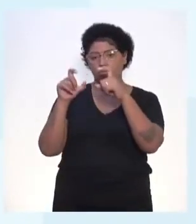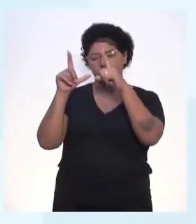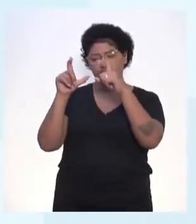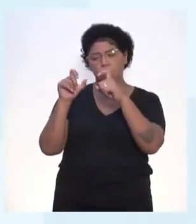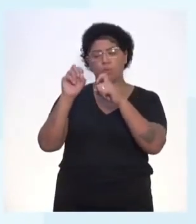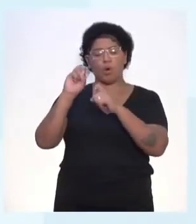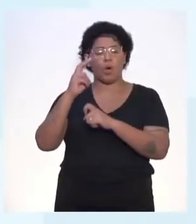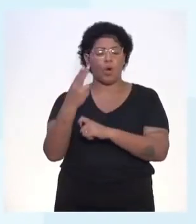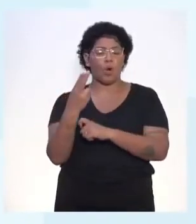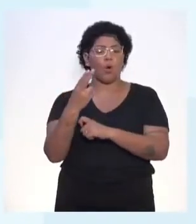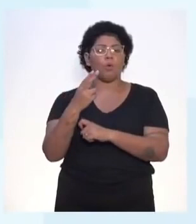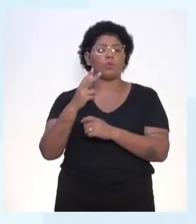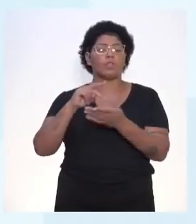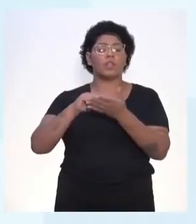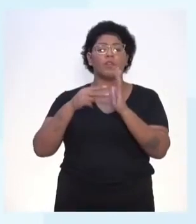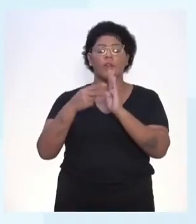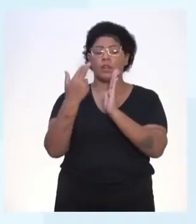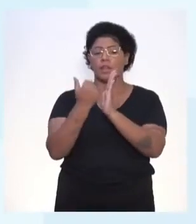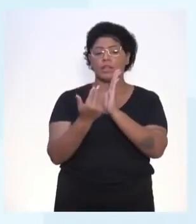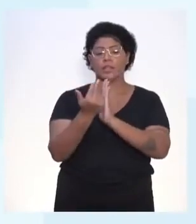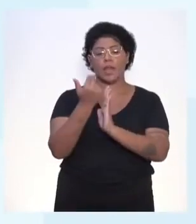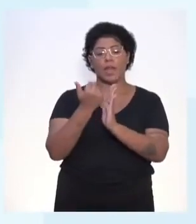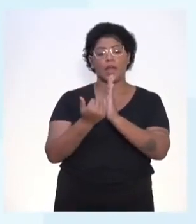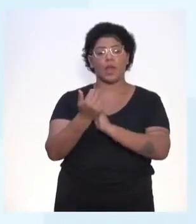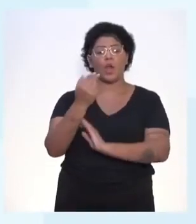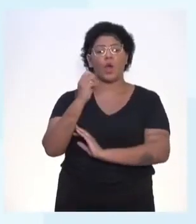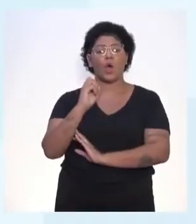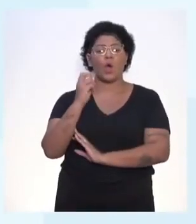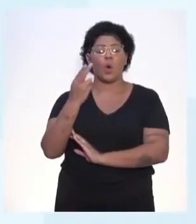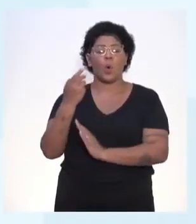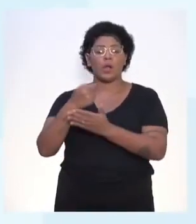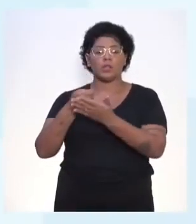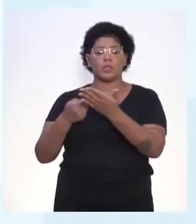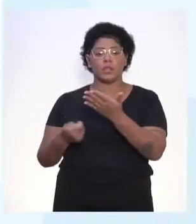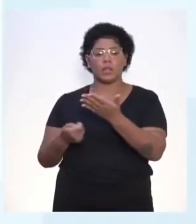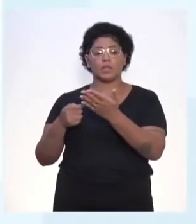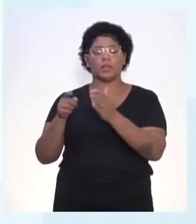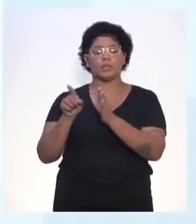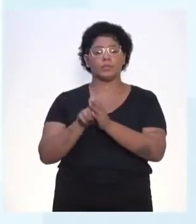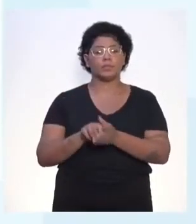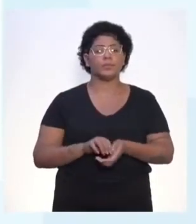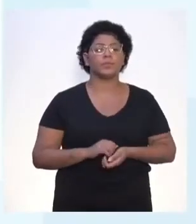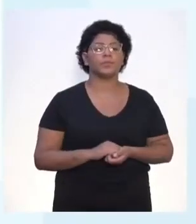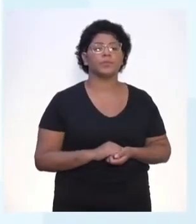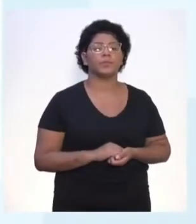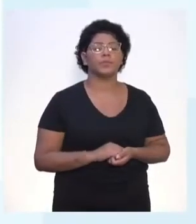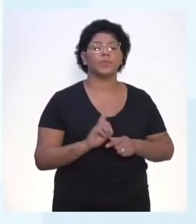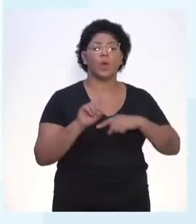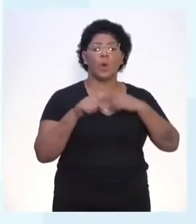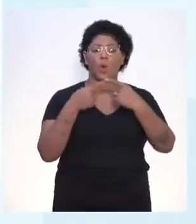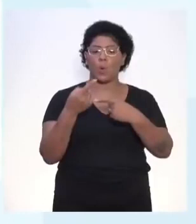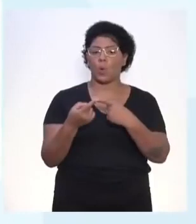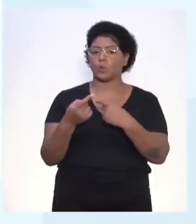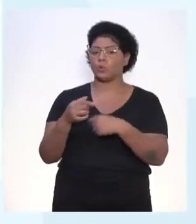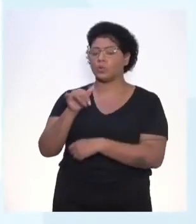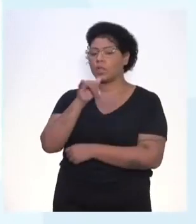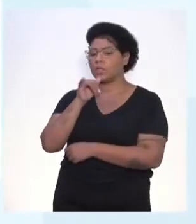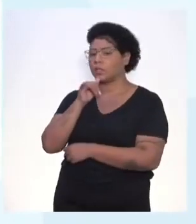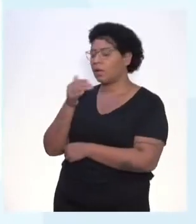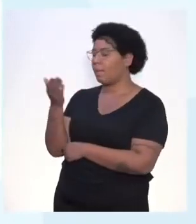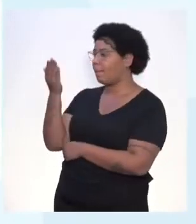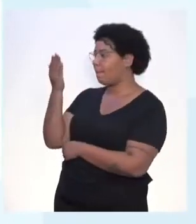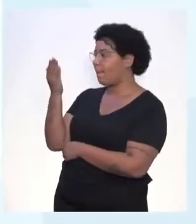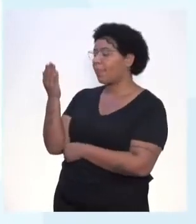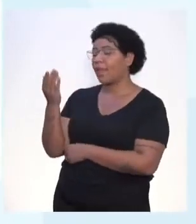desenho, pintura, narrativa oral ou escrita. Partindo para o próximo, nós temos aí um exemplo do